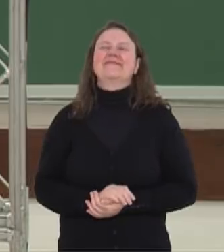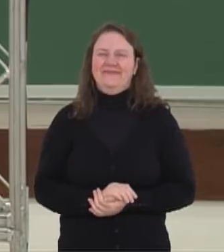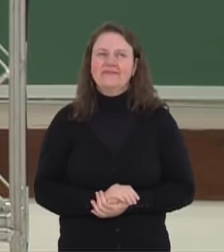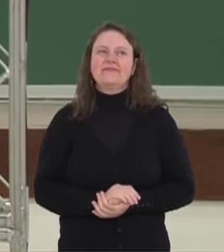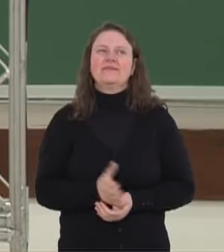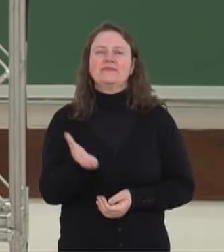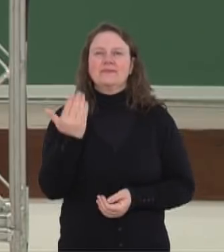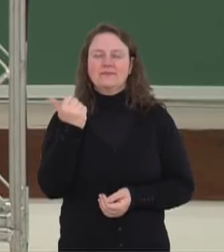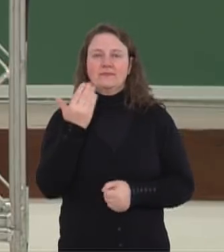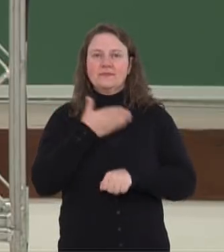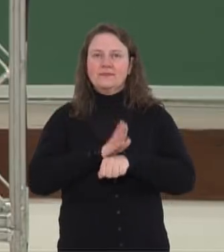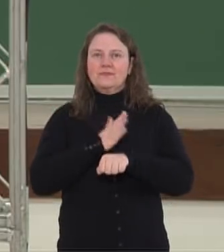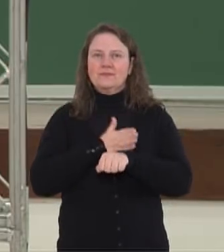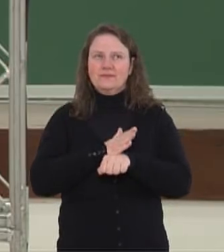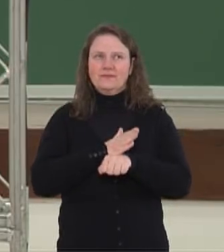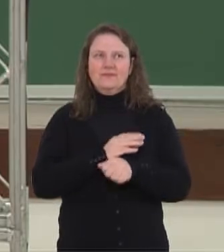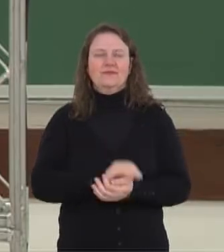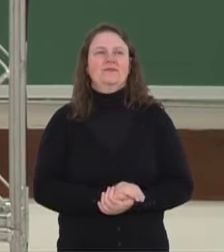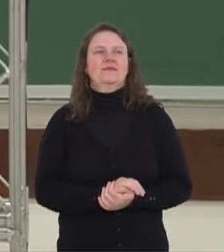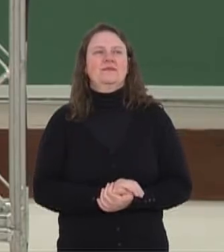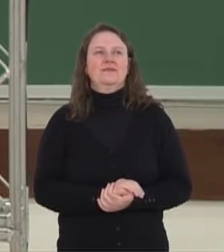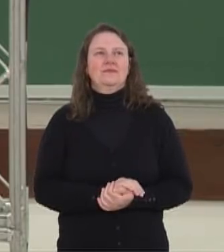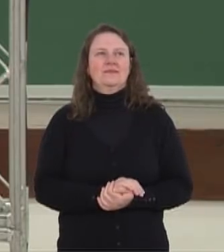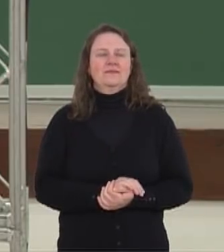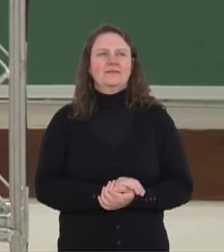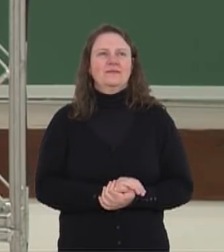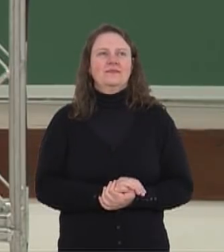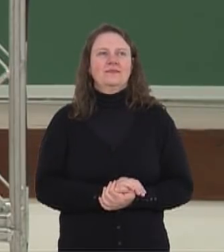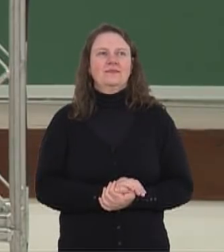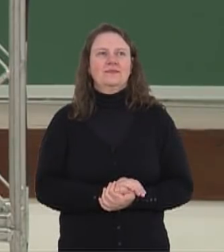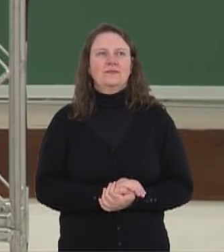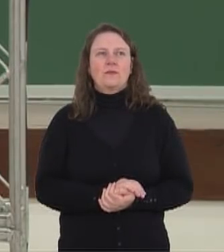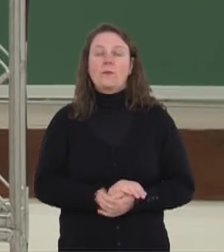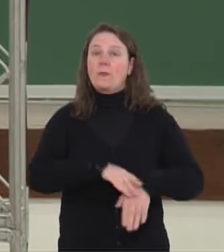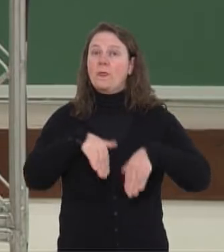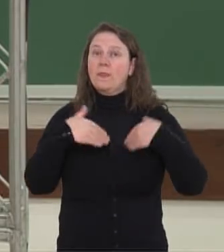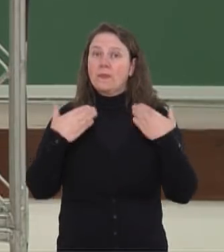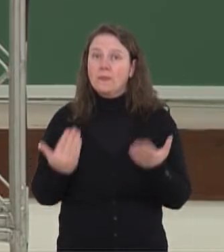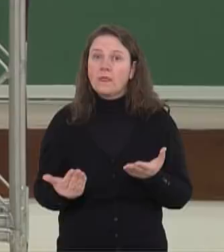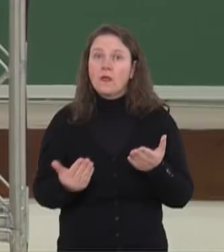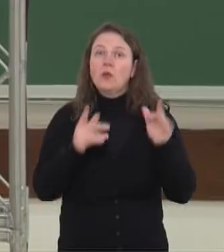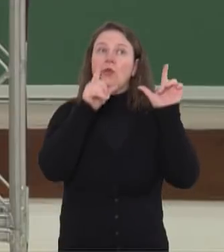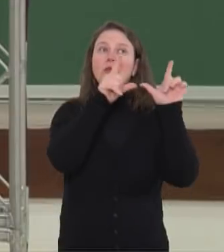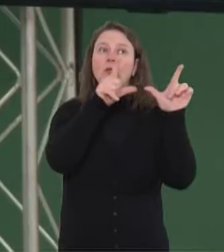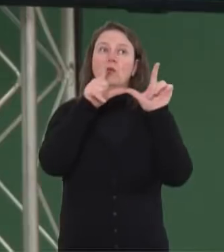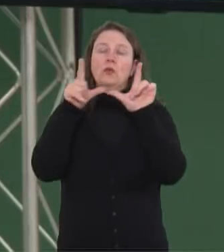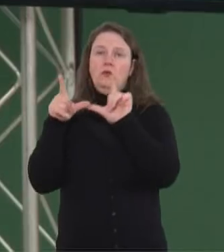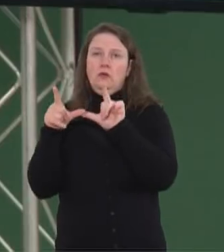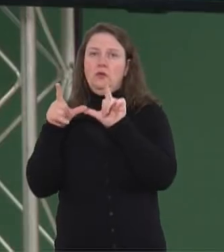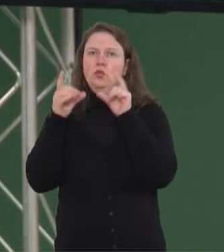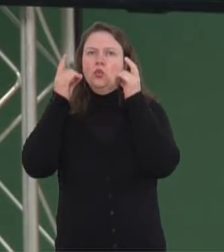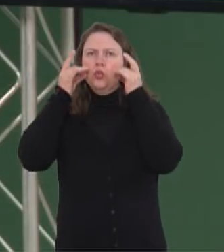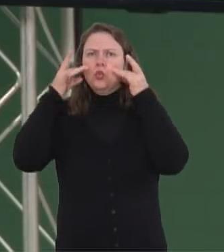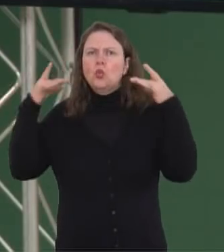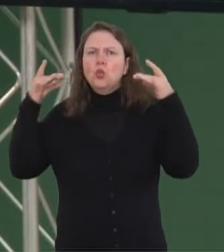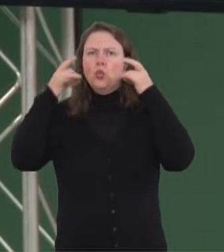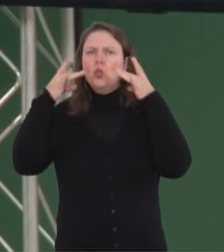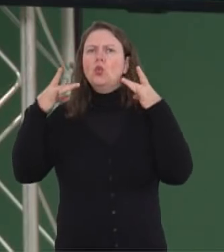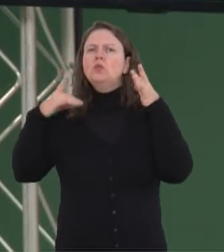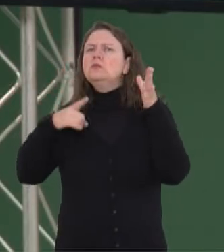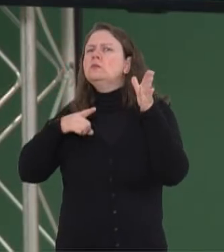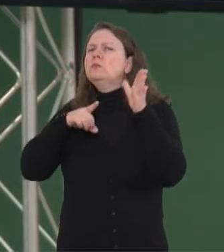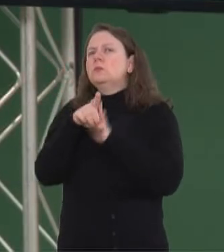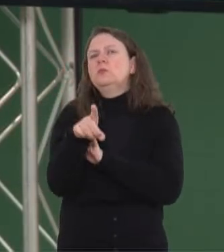exercício sobre essas três charges. Em qual delas Garfield faz uma